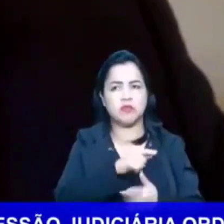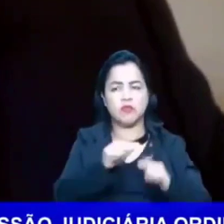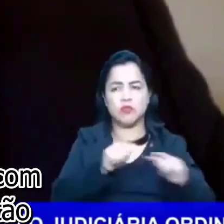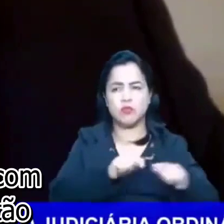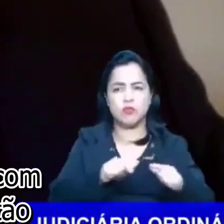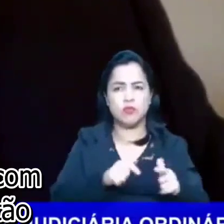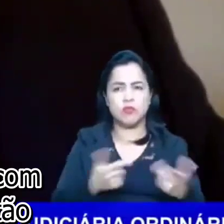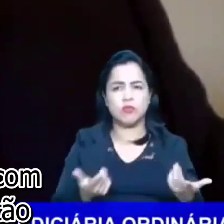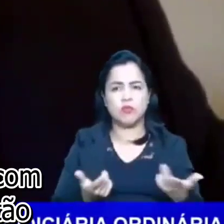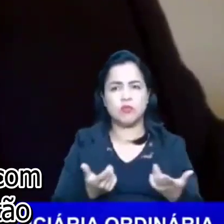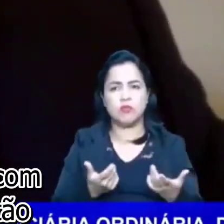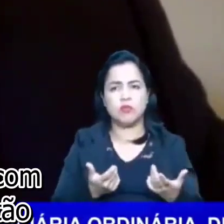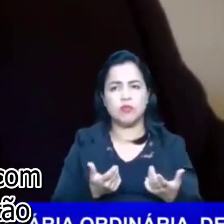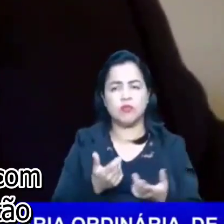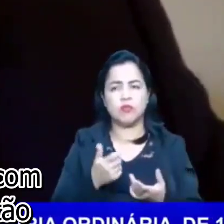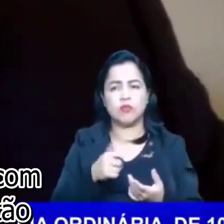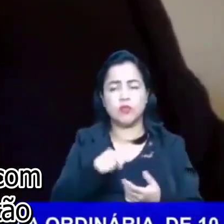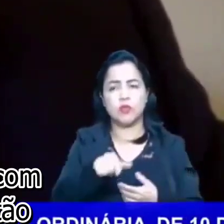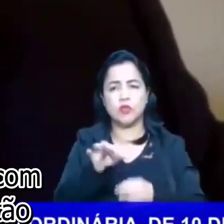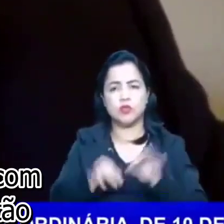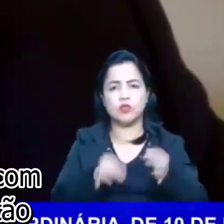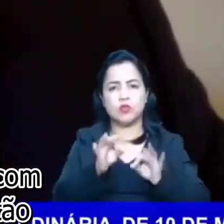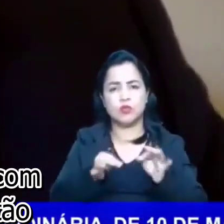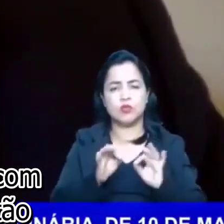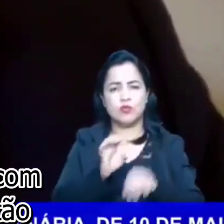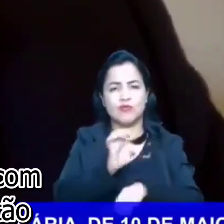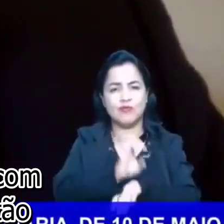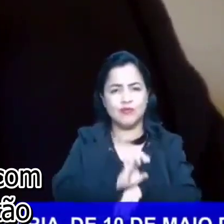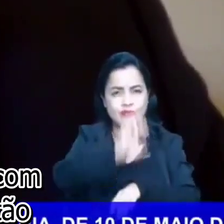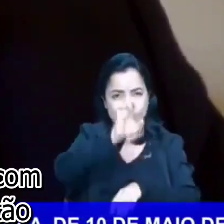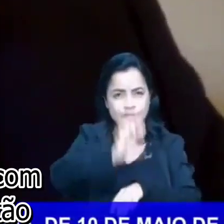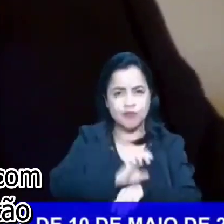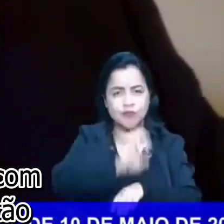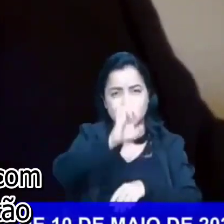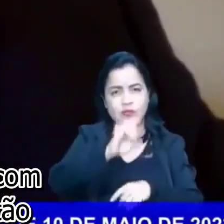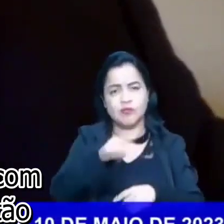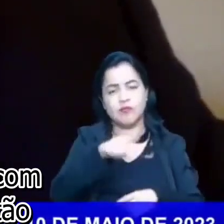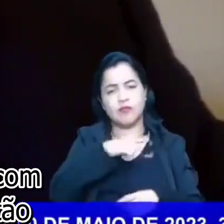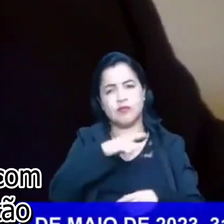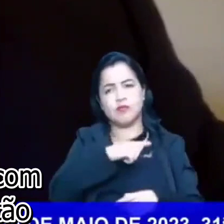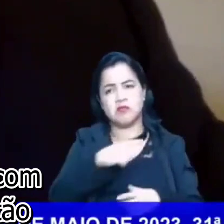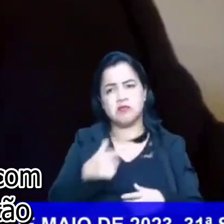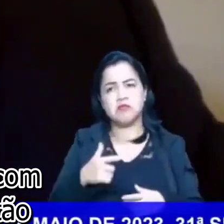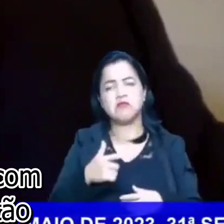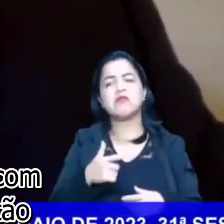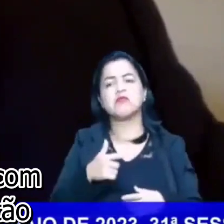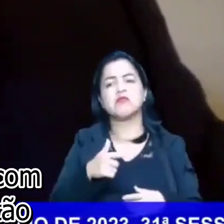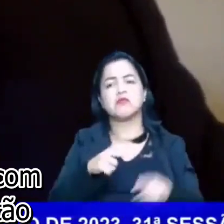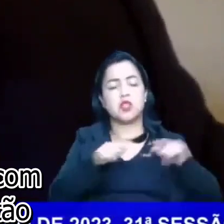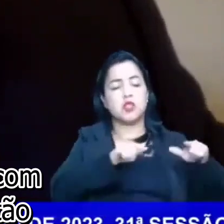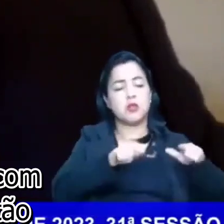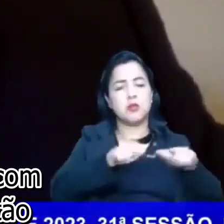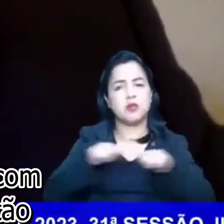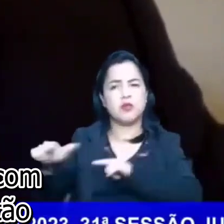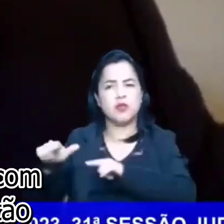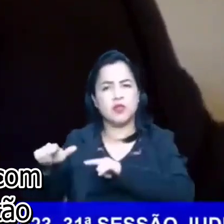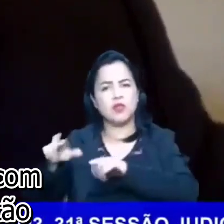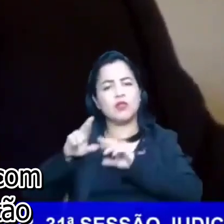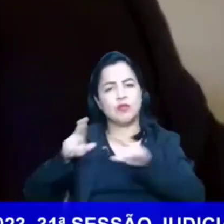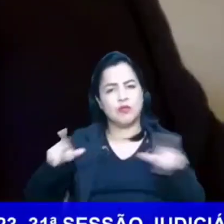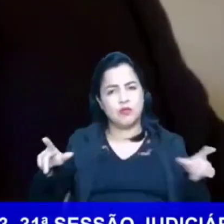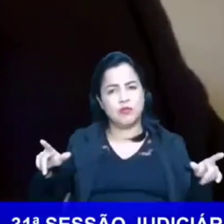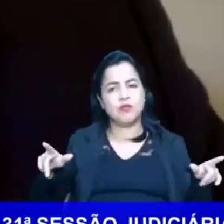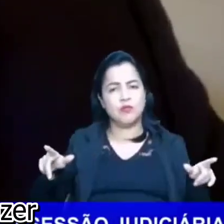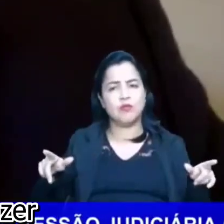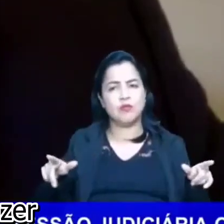atuam nessa justiça especializada e, sobretudo, com cargos diferentes, como já disse,